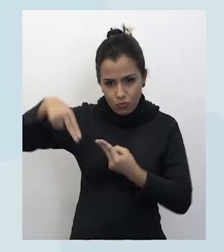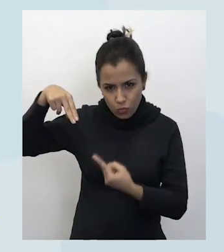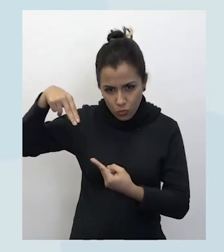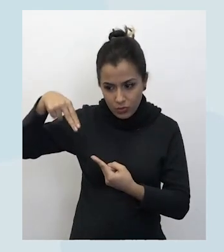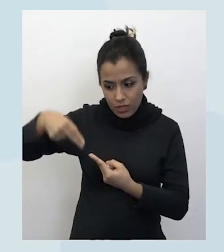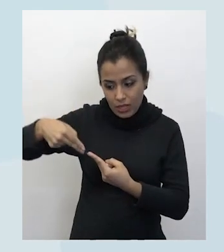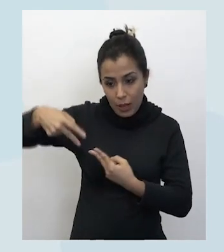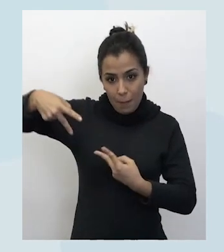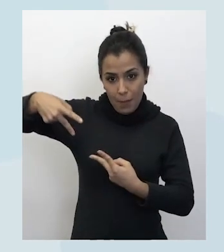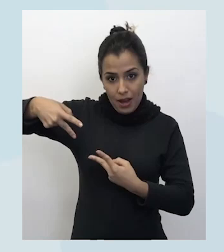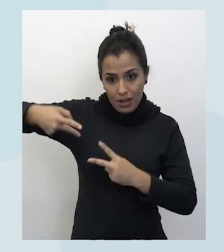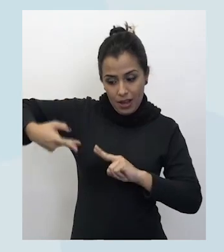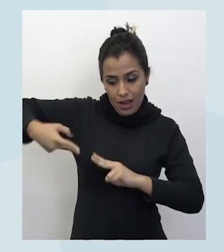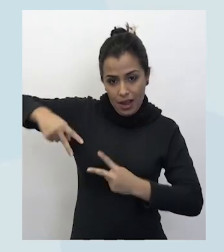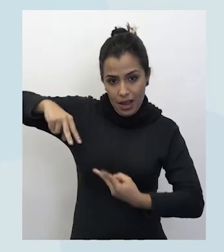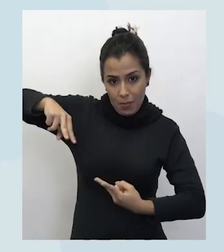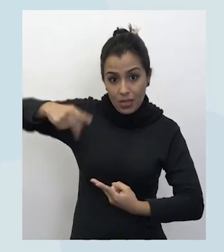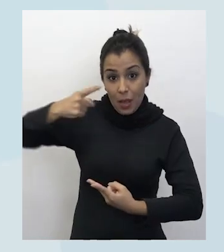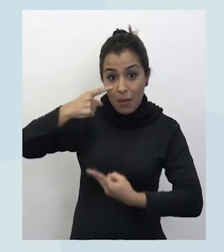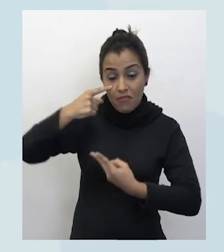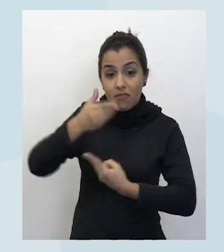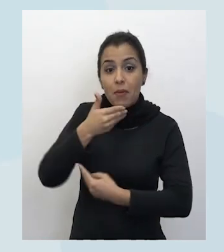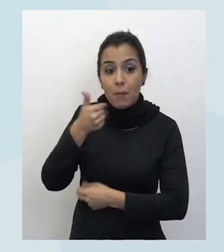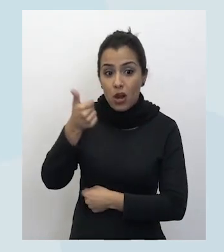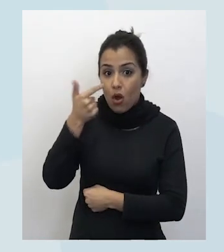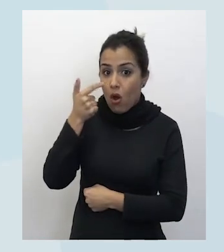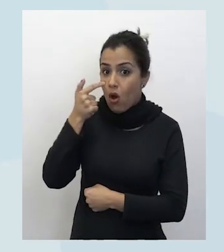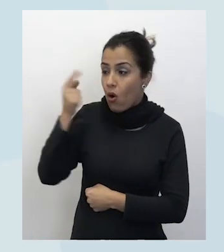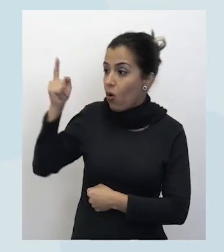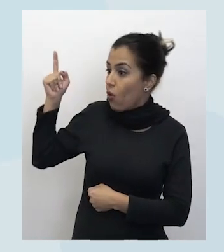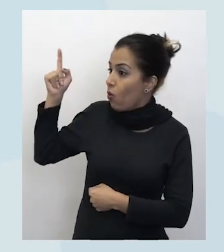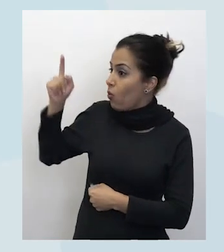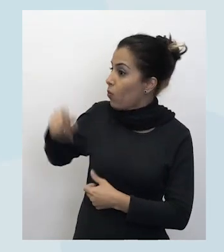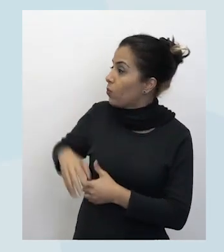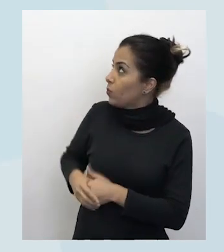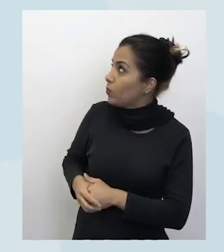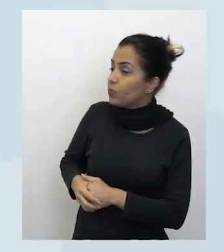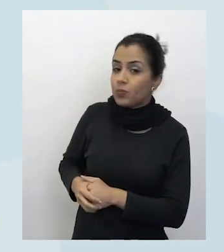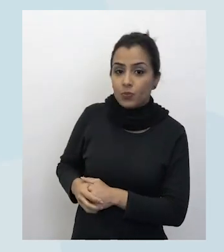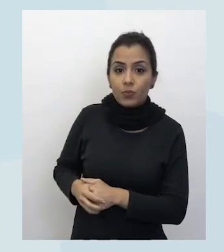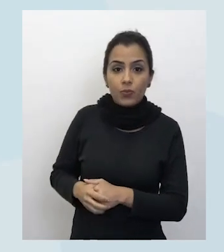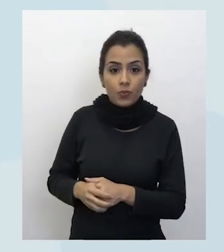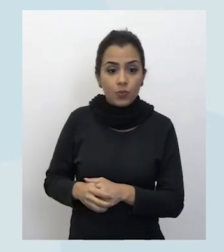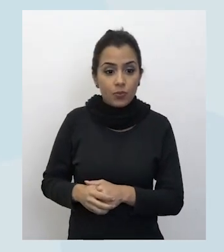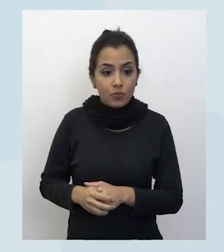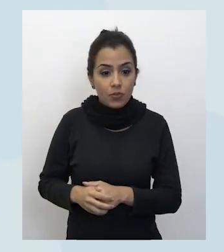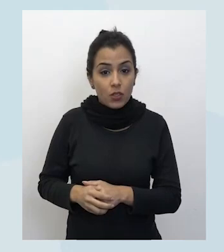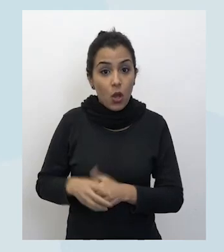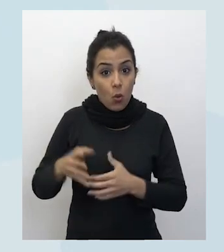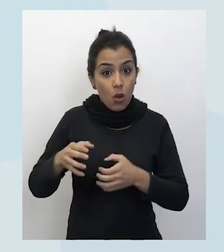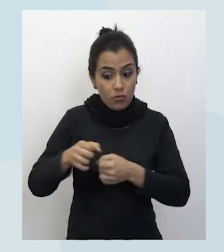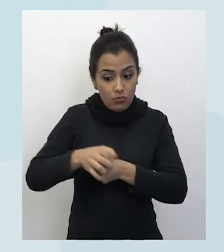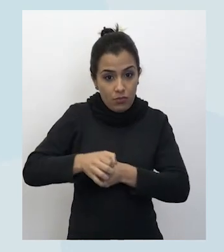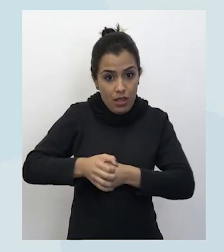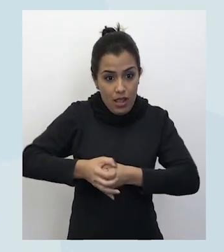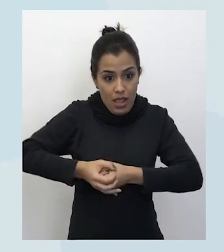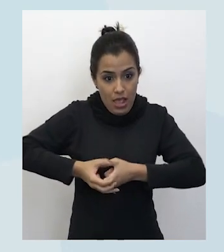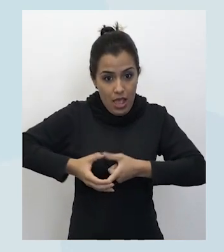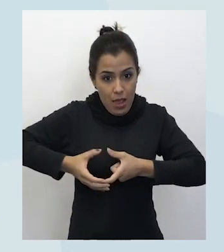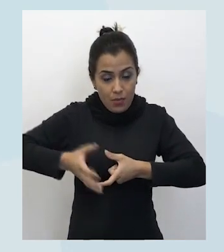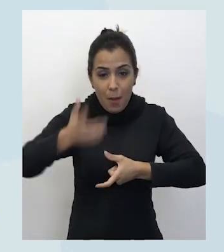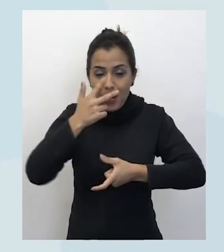lá dentro lá no cromossomo enroladinho, mas quando ela está aberta, ela é mais ou menos assim, tá? Parece uma